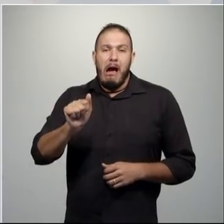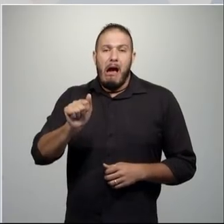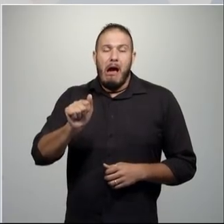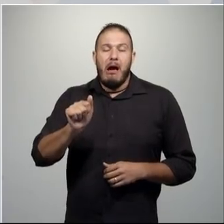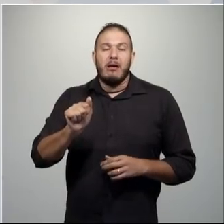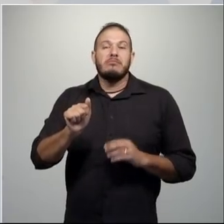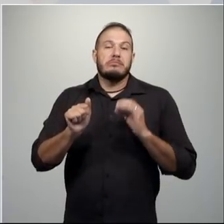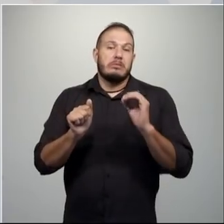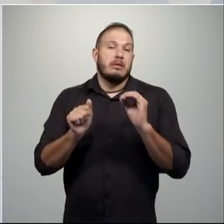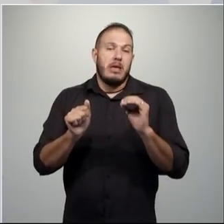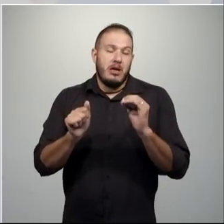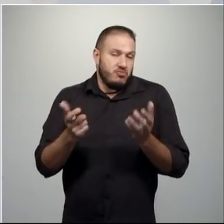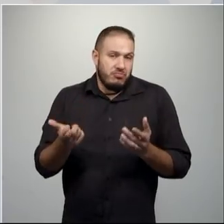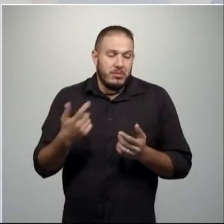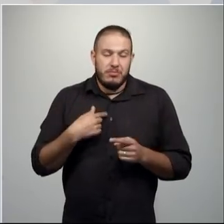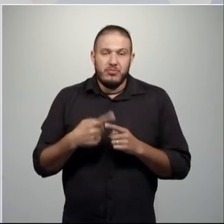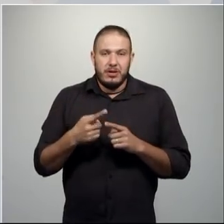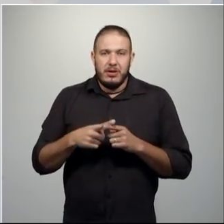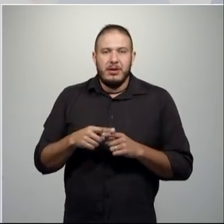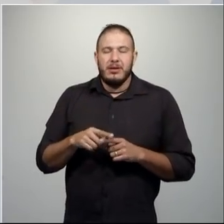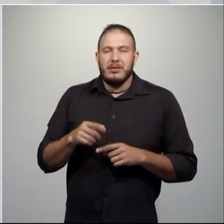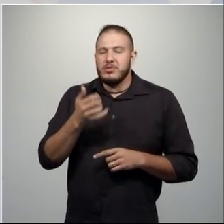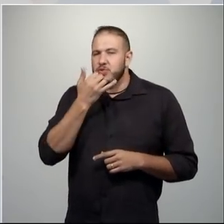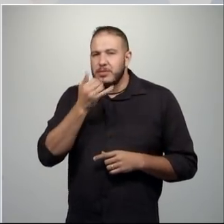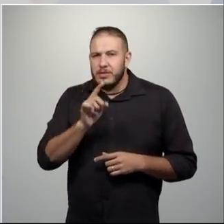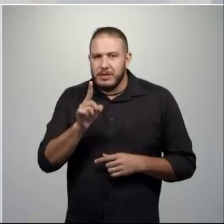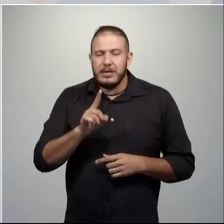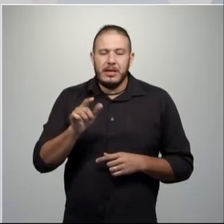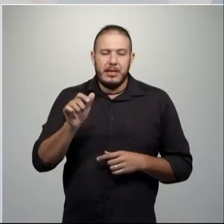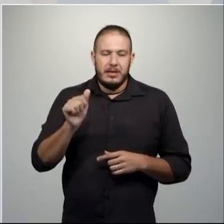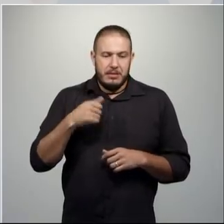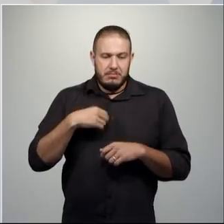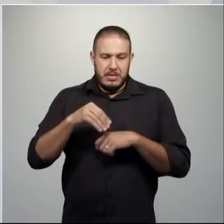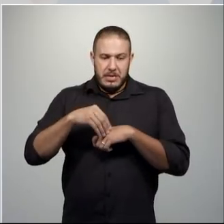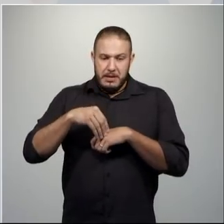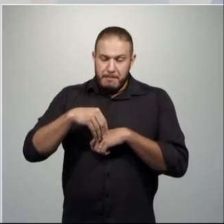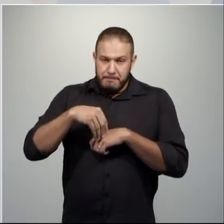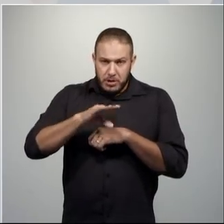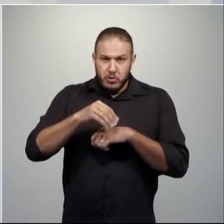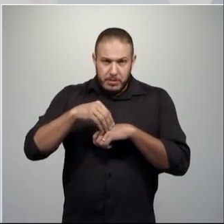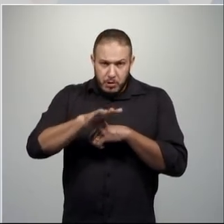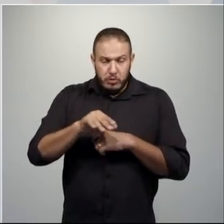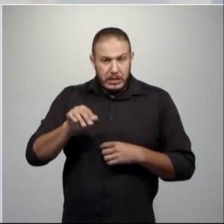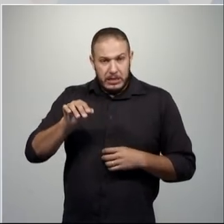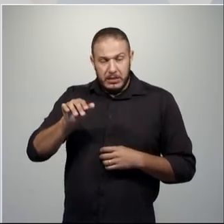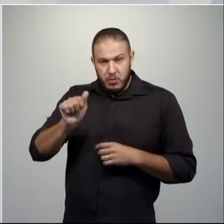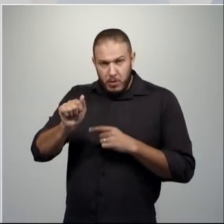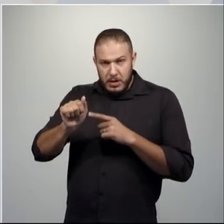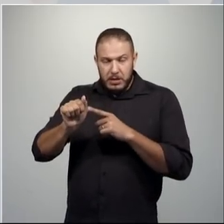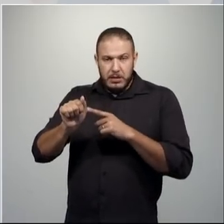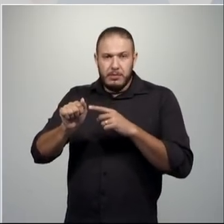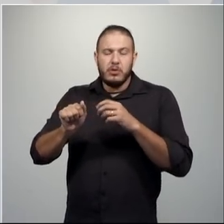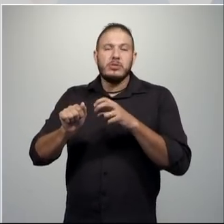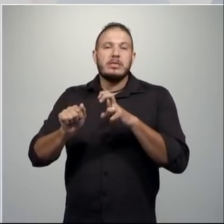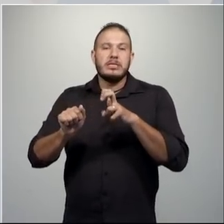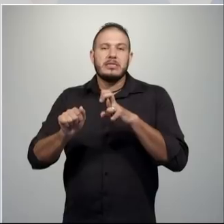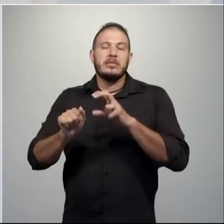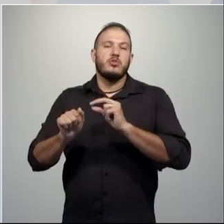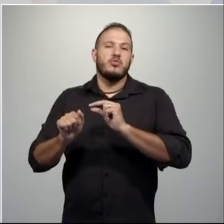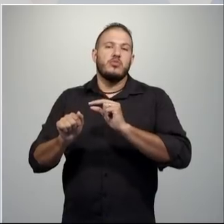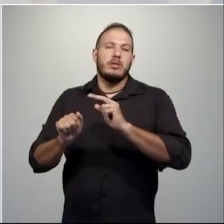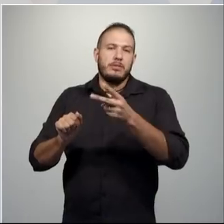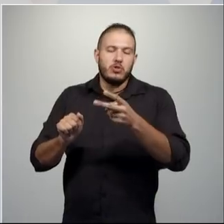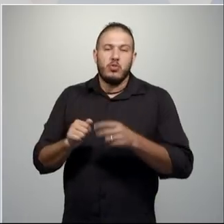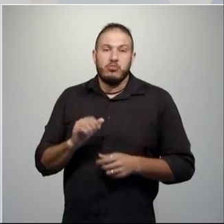passou cinco para a desculpa ele passou isso a 5 ele passou cinco para o nós